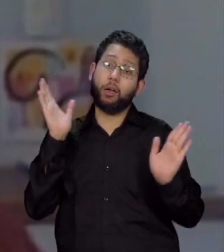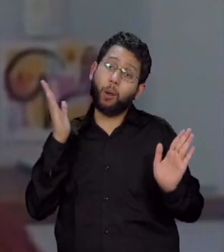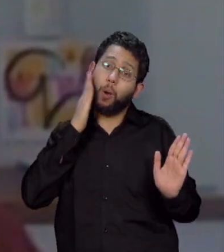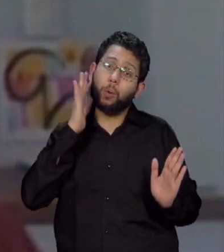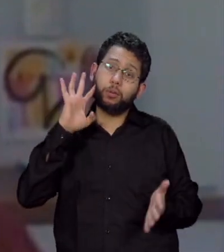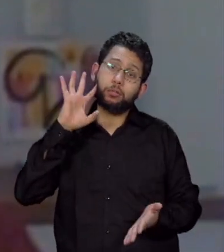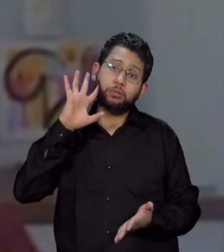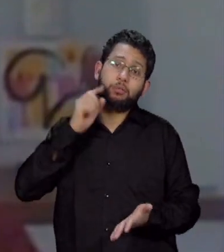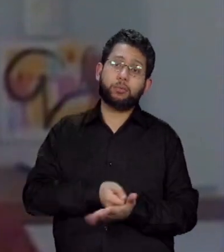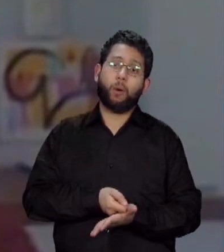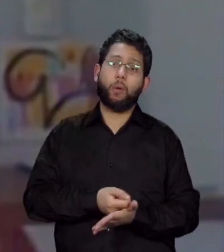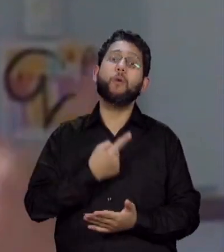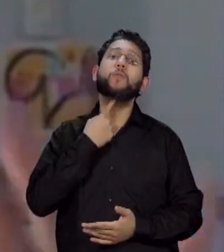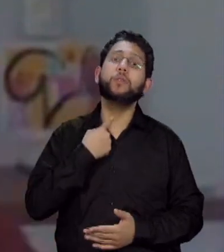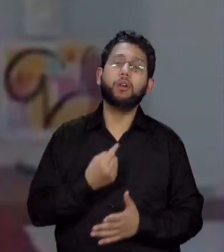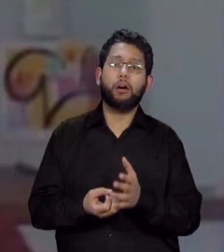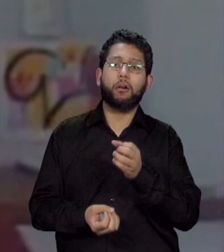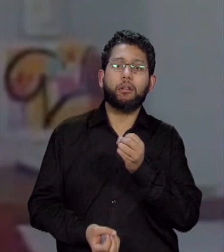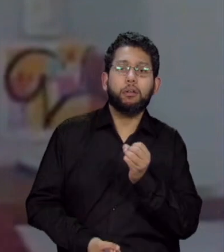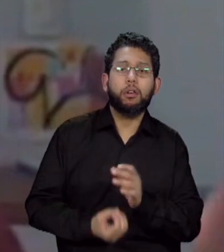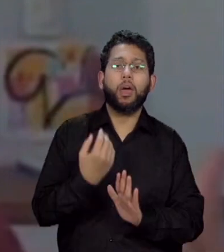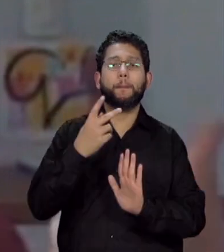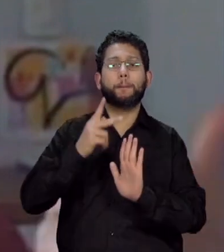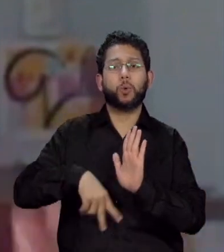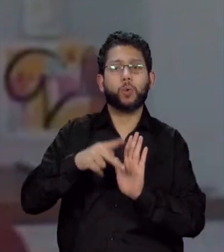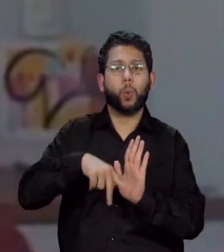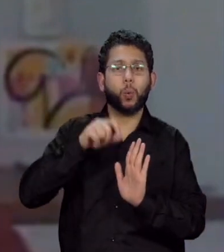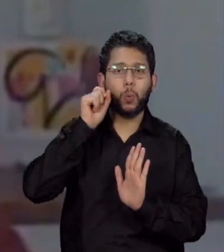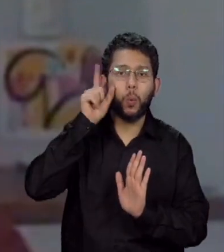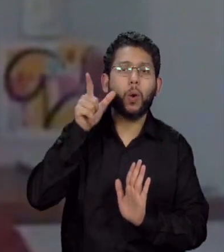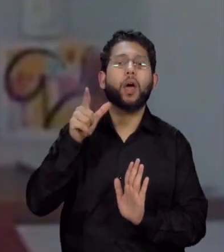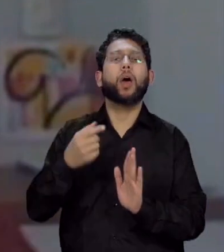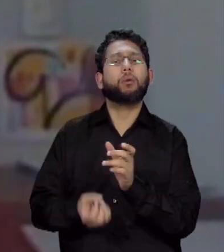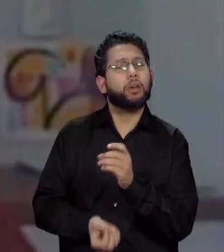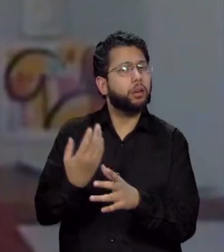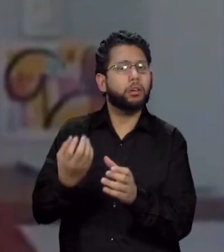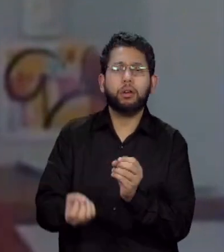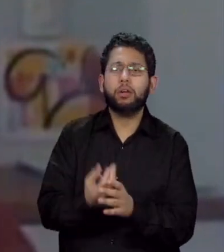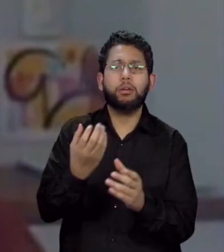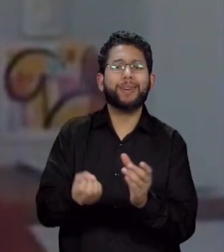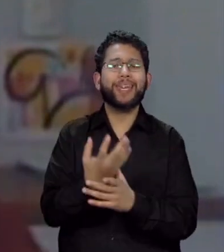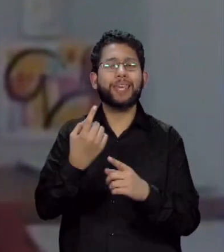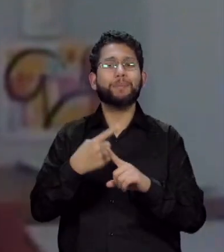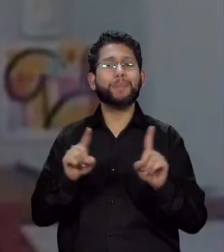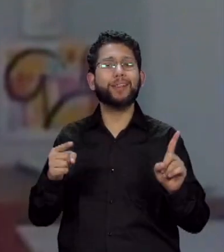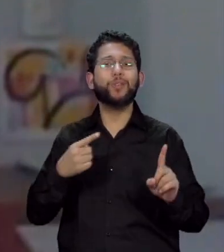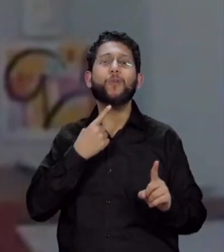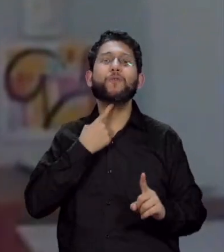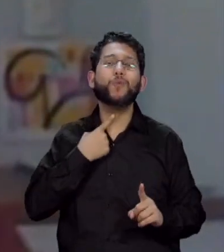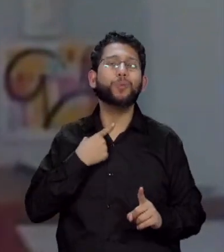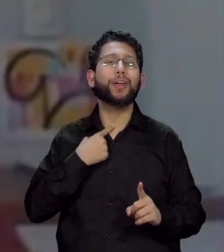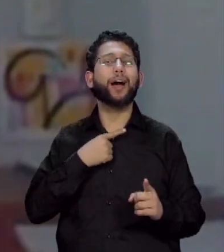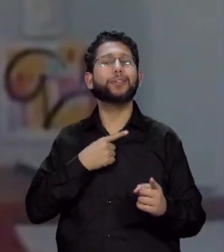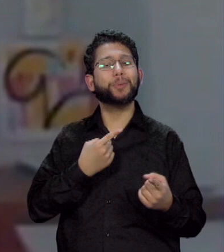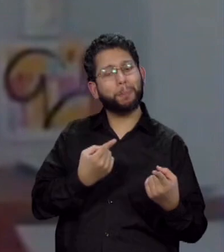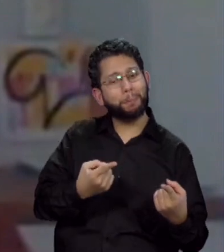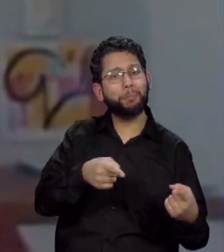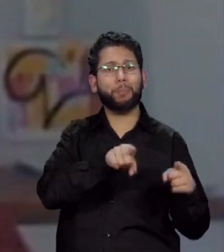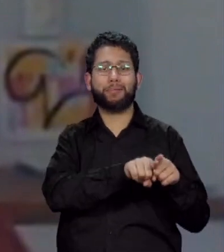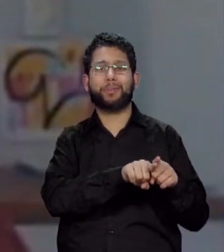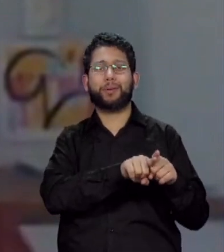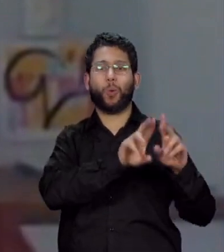né? Eu queria continuar realizando, continuar fazendo projetos, só que continuar dentro da universidade,